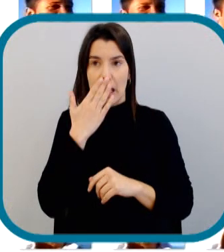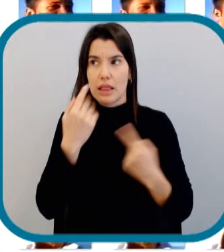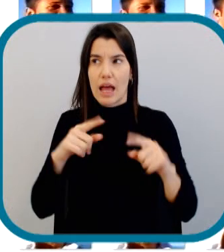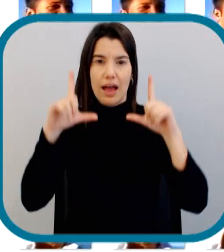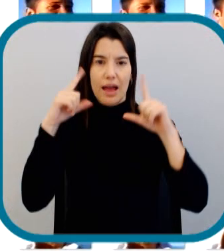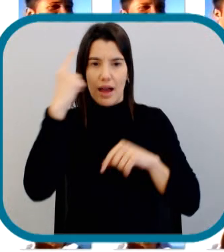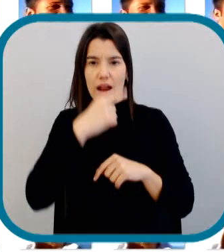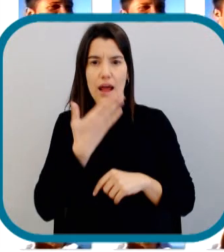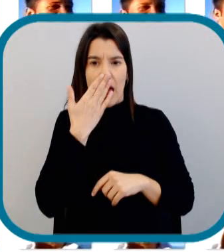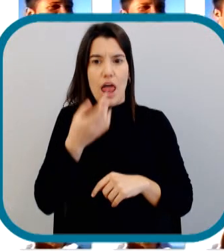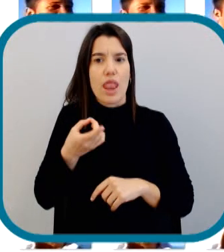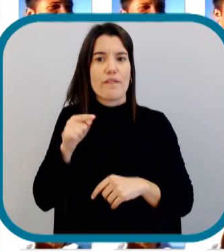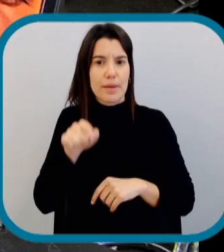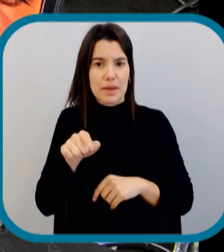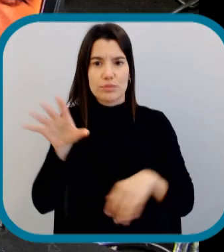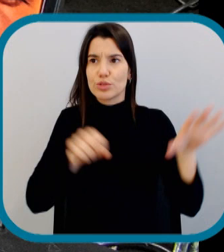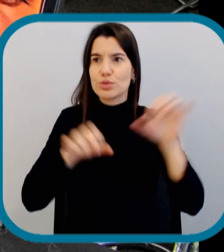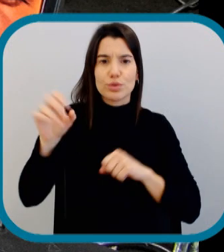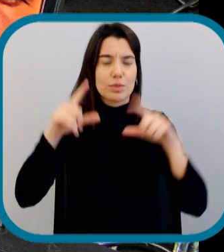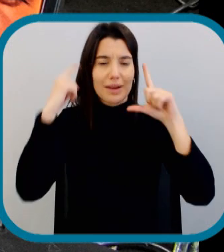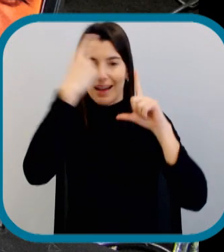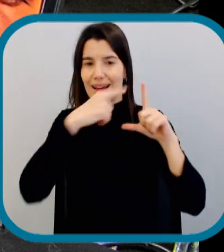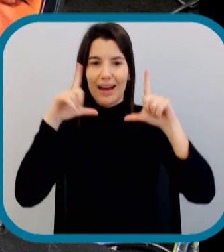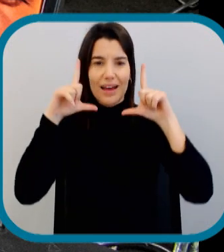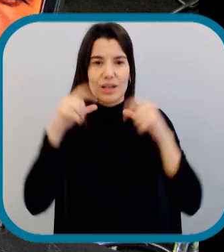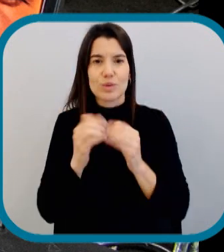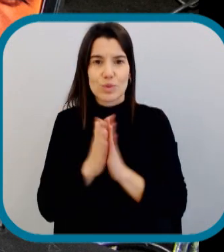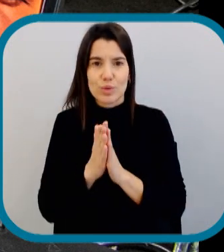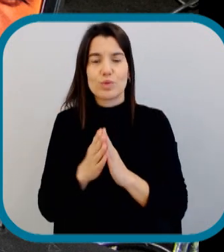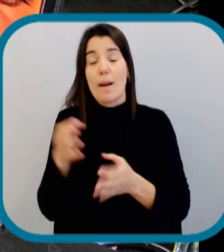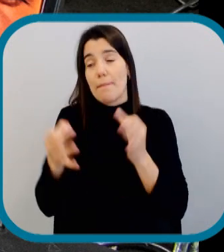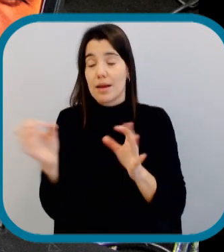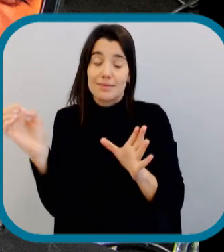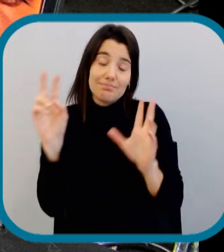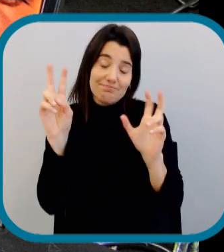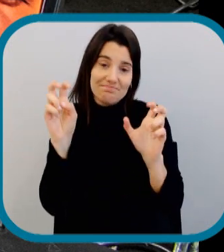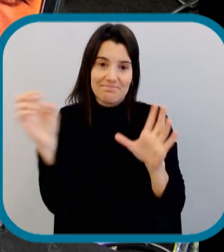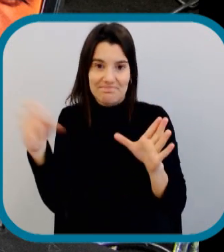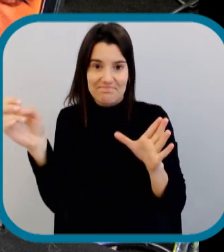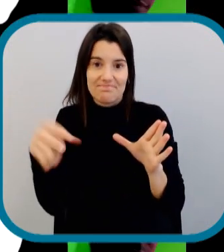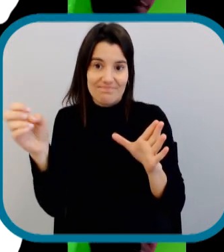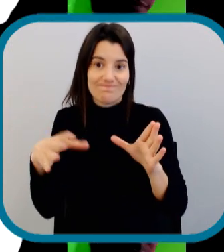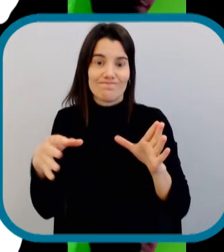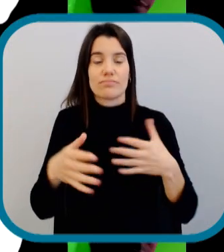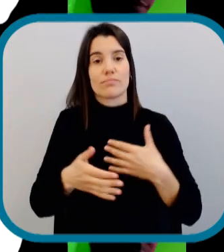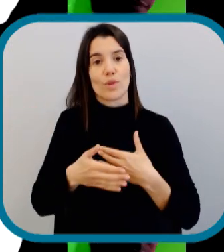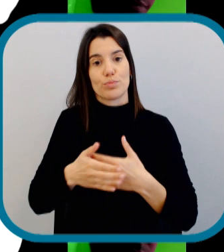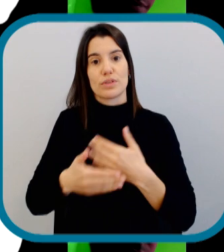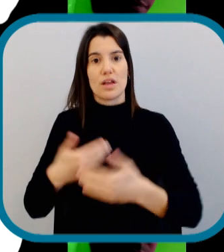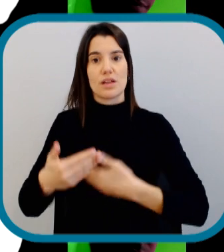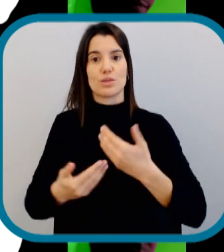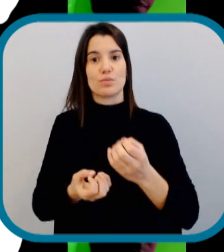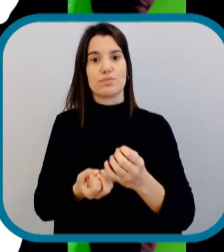set de cerca de 9.000 caras, depois arranjar essas caras todas, depois alimentá-las à máquina, entre aspas, aí é que entra o